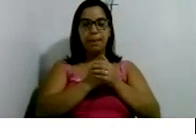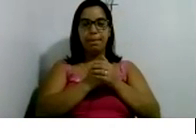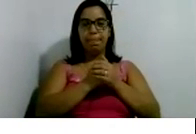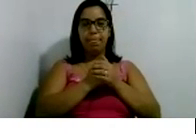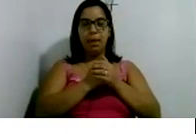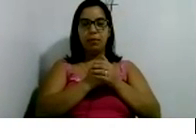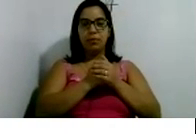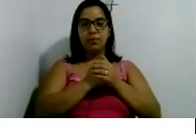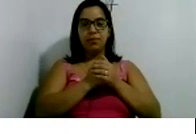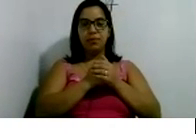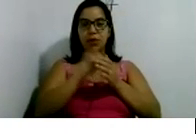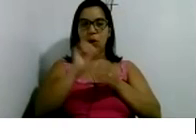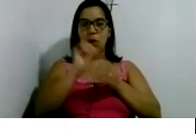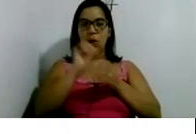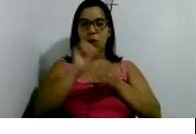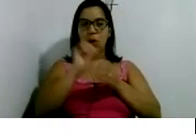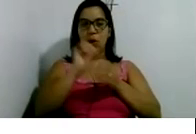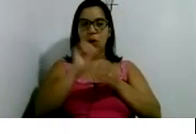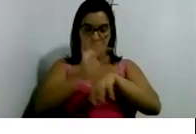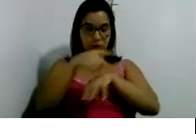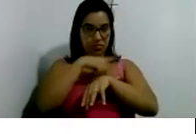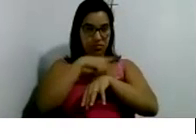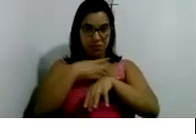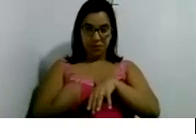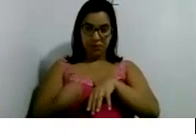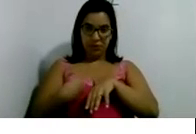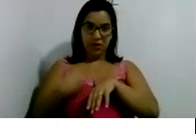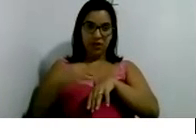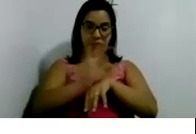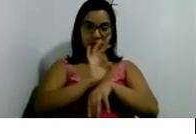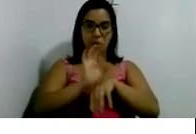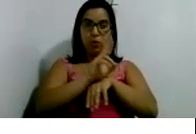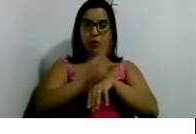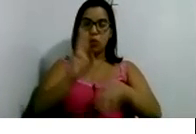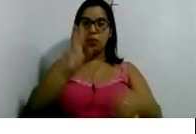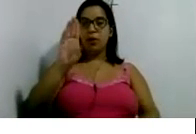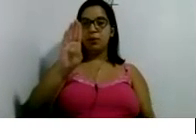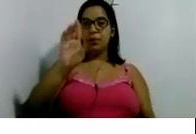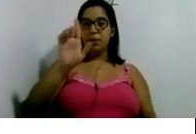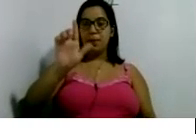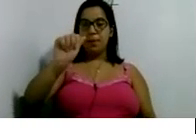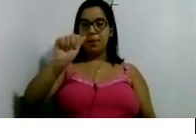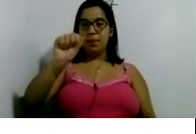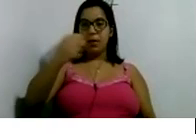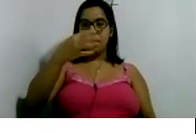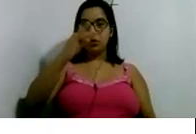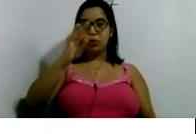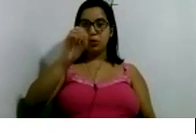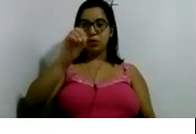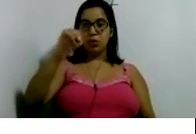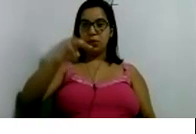tem 8 células, então, cada célula a gente vai chamar de blastômero. Quando a gente